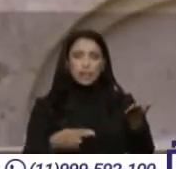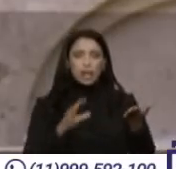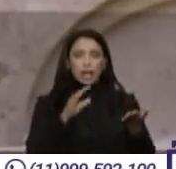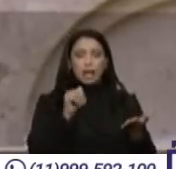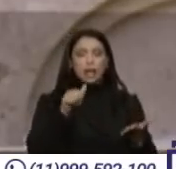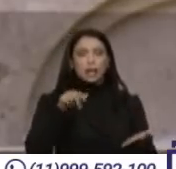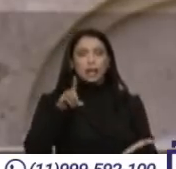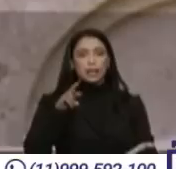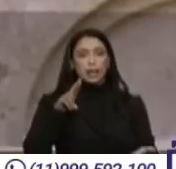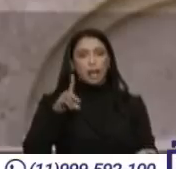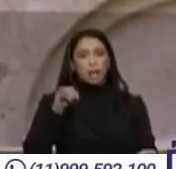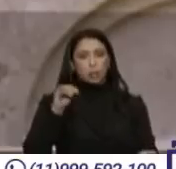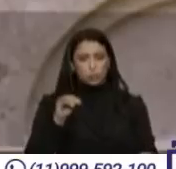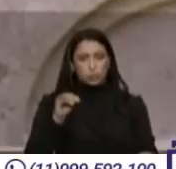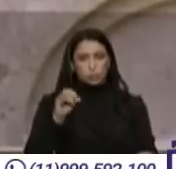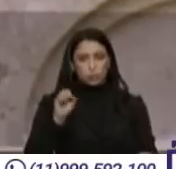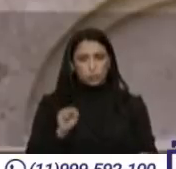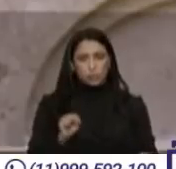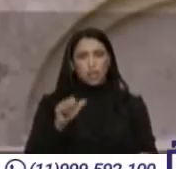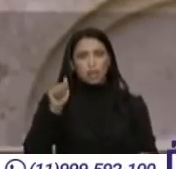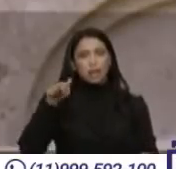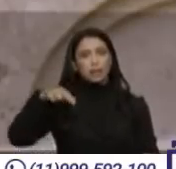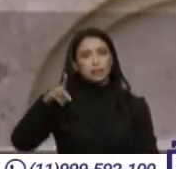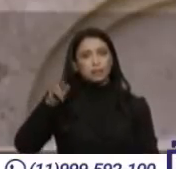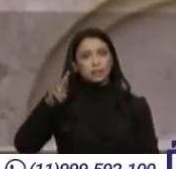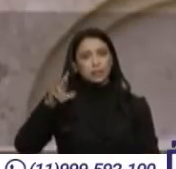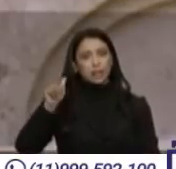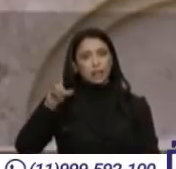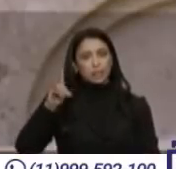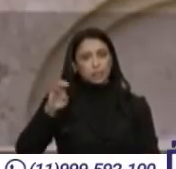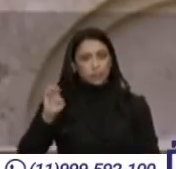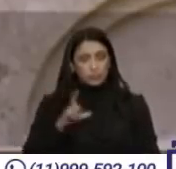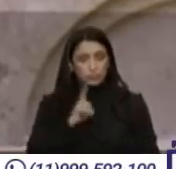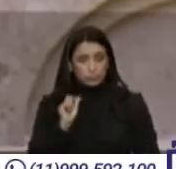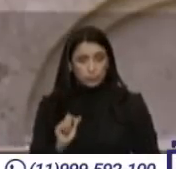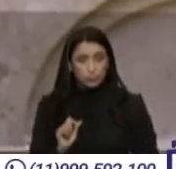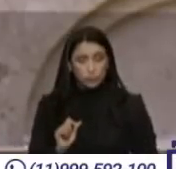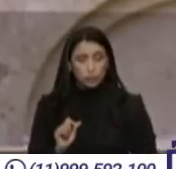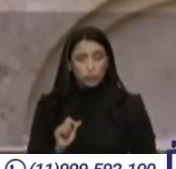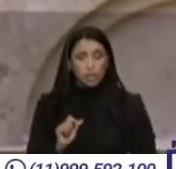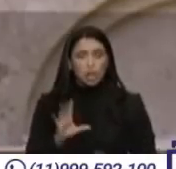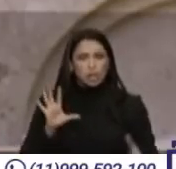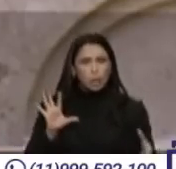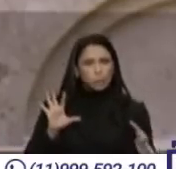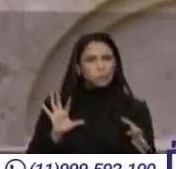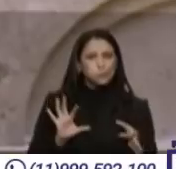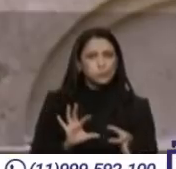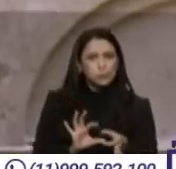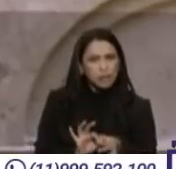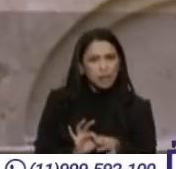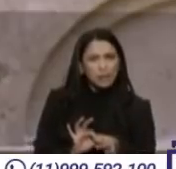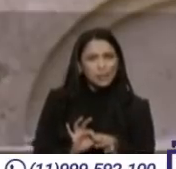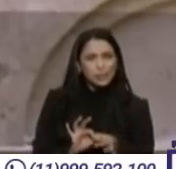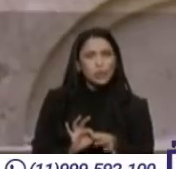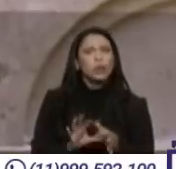Andrade, cujos versos exortam-nos a estabelecer um laço